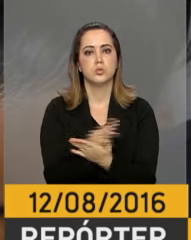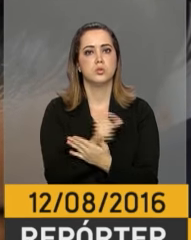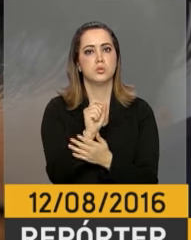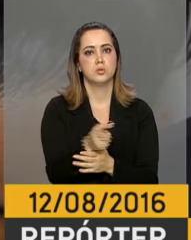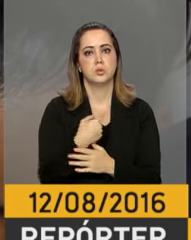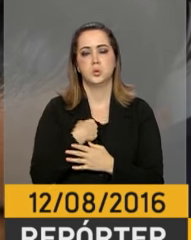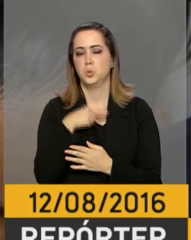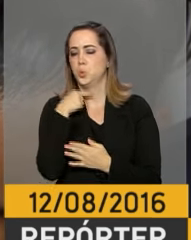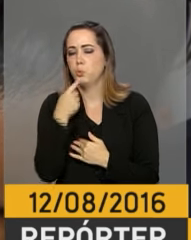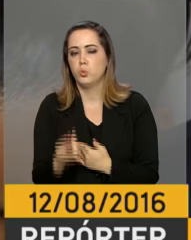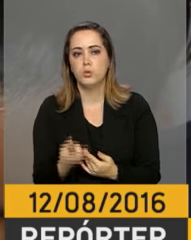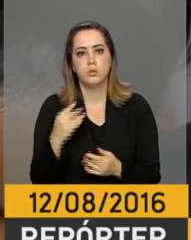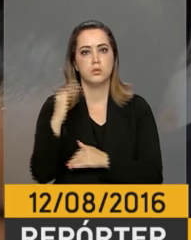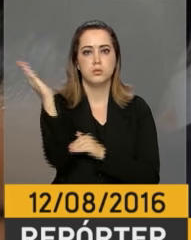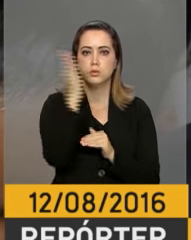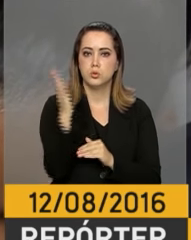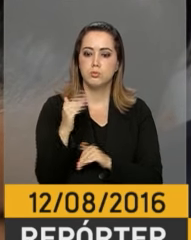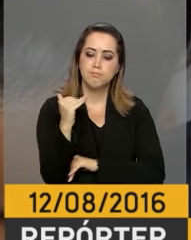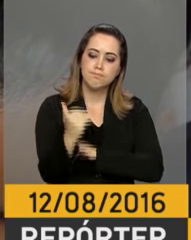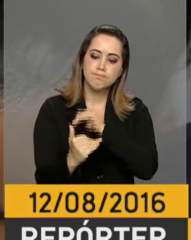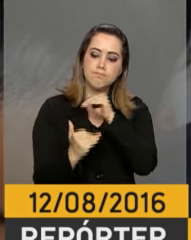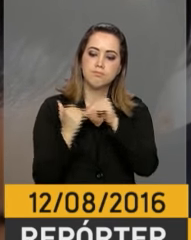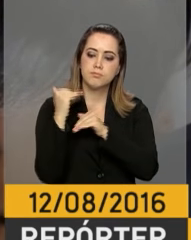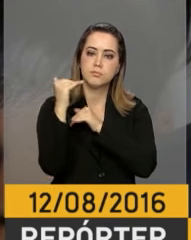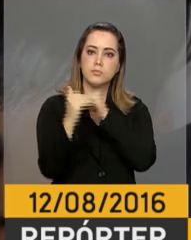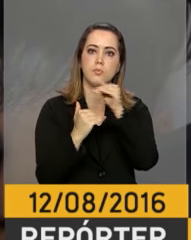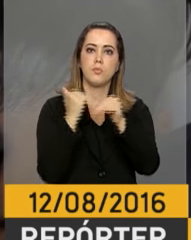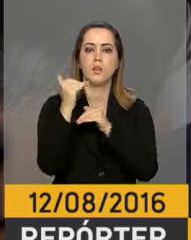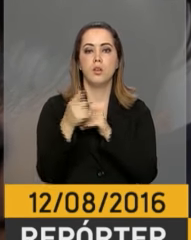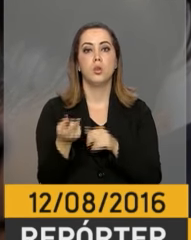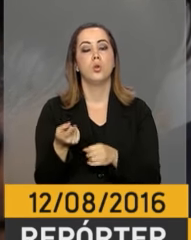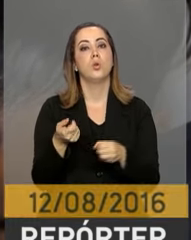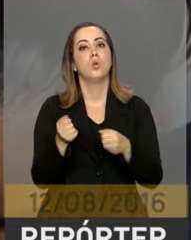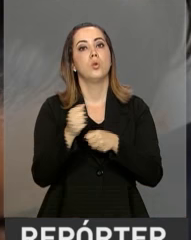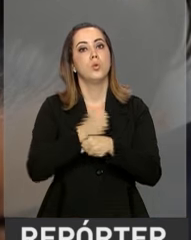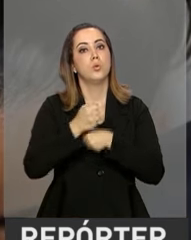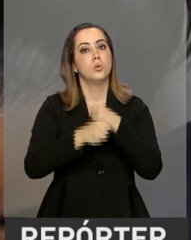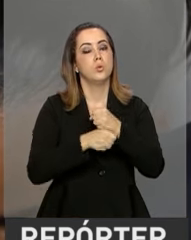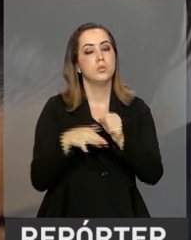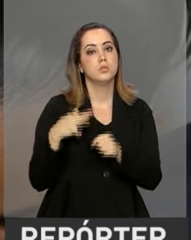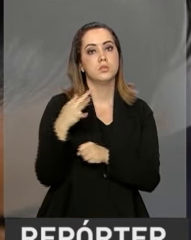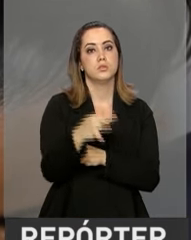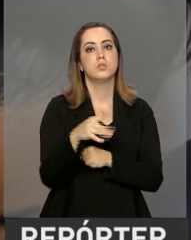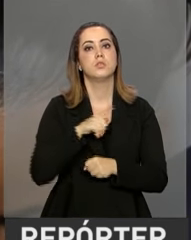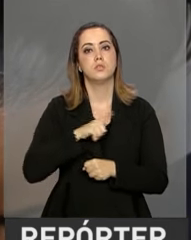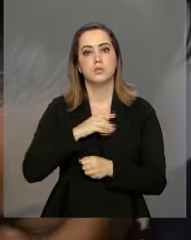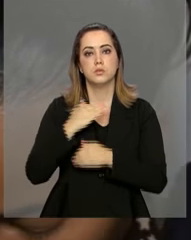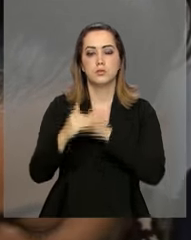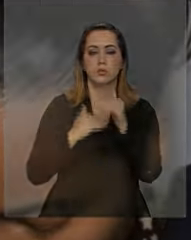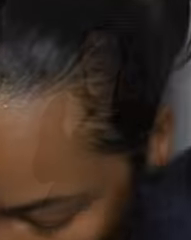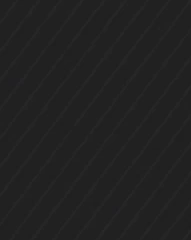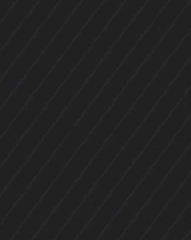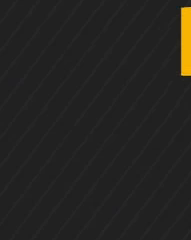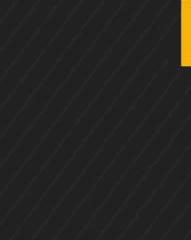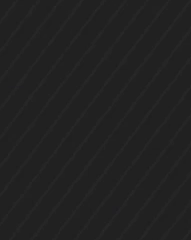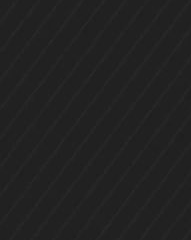tenho dúvida de que o Brasil estará crescendo e o ano que vem vai ter um crescimento que pode surpreender a muitos.